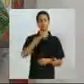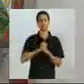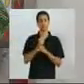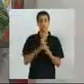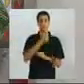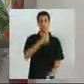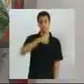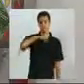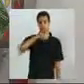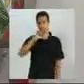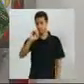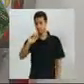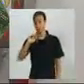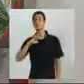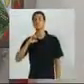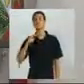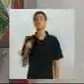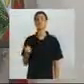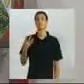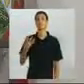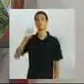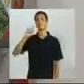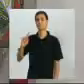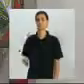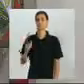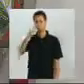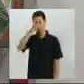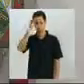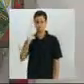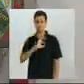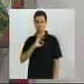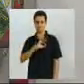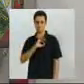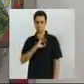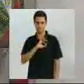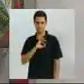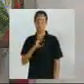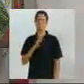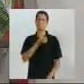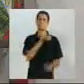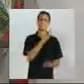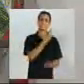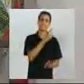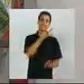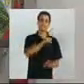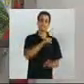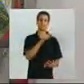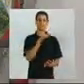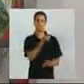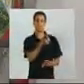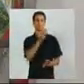tínhamos 14 mil PMs, policiais militares, para 3.6 milhões de habitantes. 3